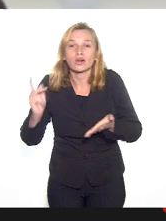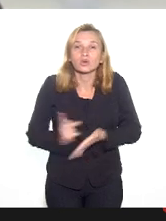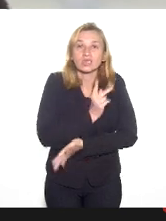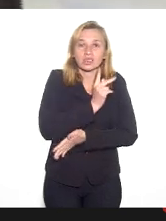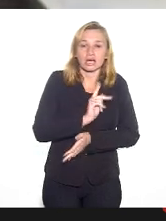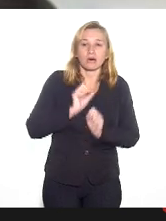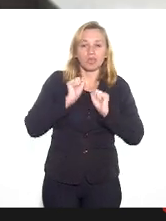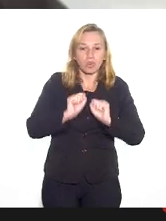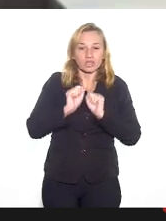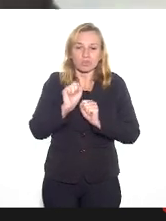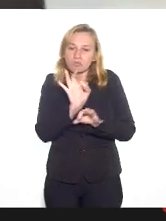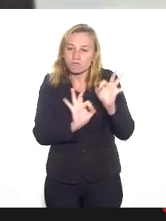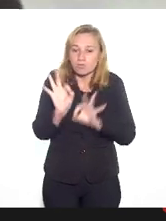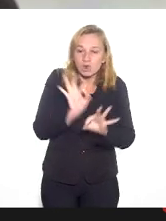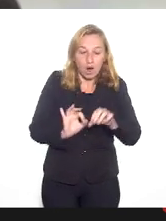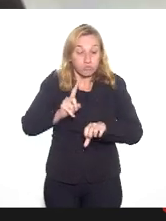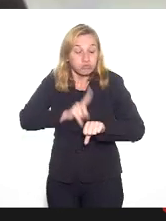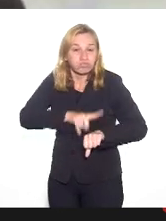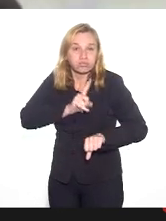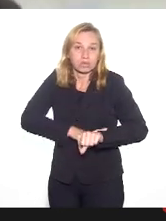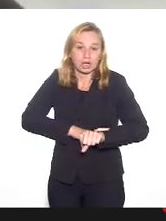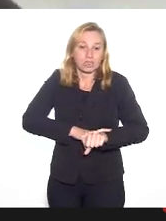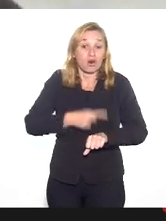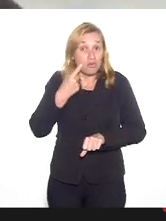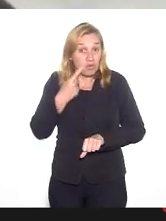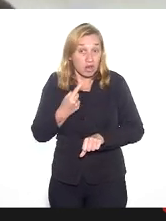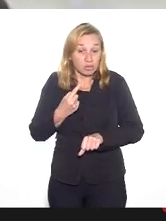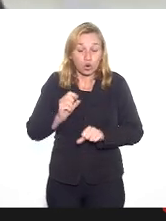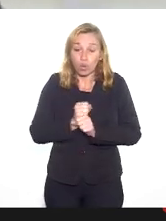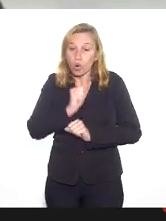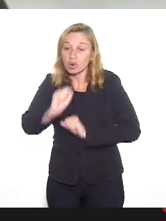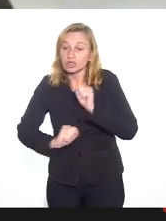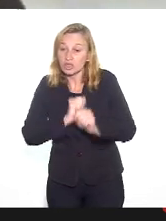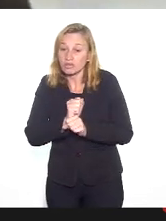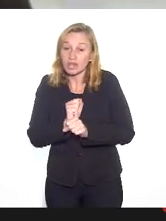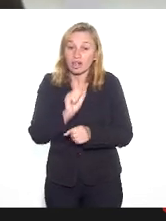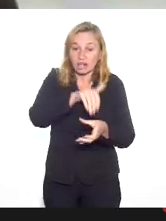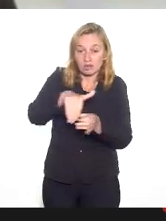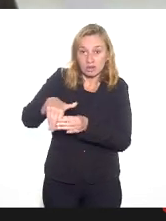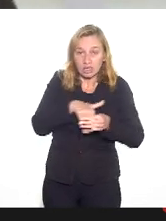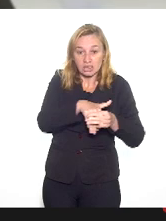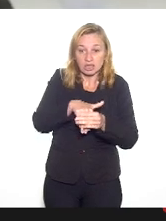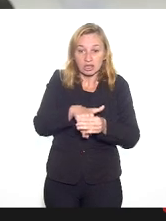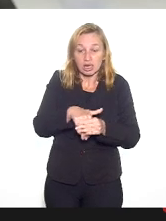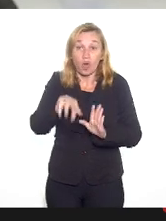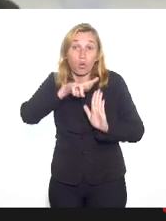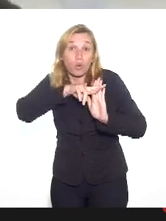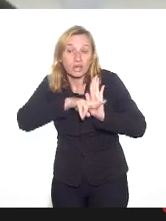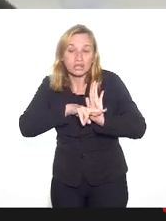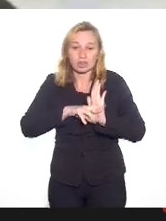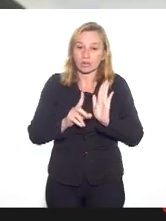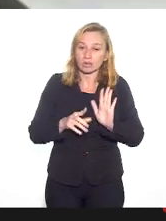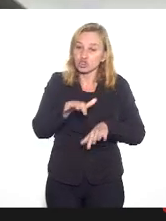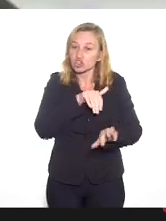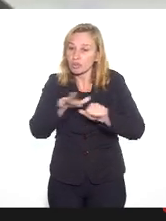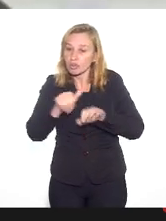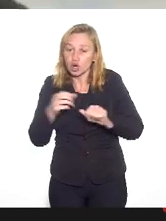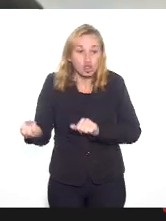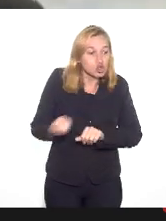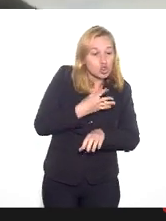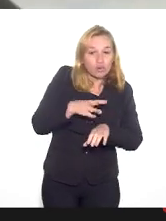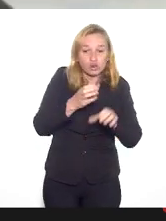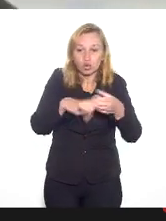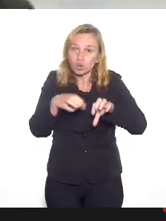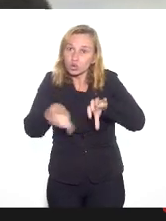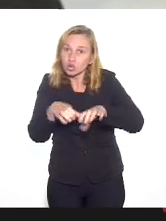que possamos programar o tempo para isso, haja vista que ano que vem é um ano eleitoral, há uma vedação na norma para chamamento de novos